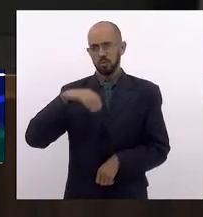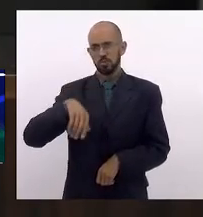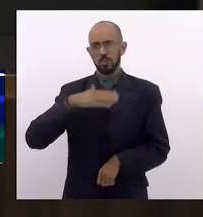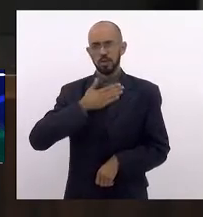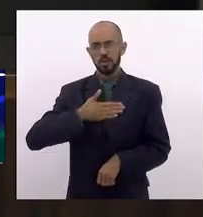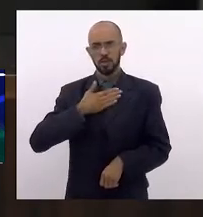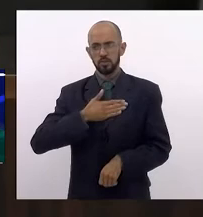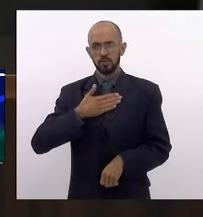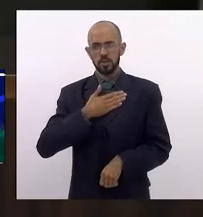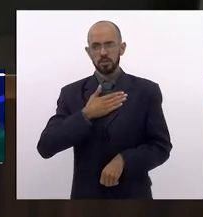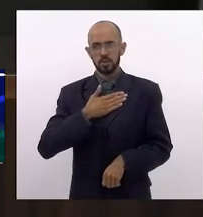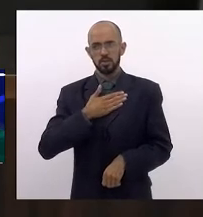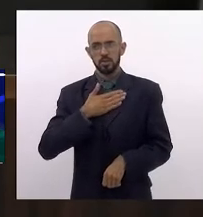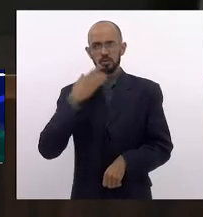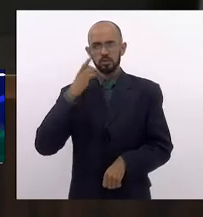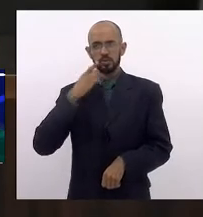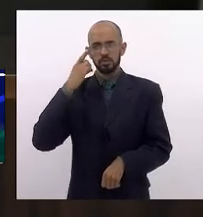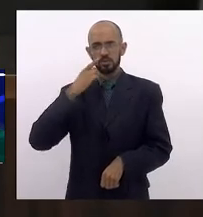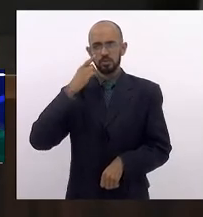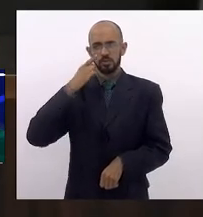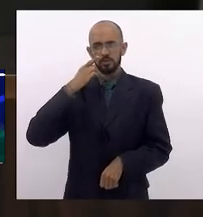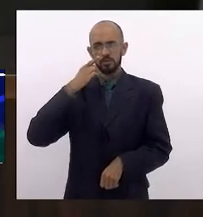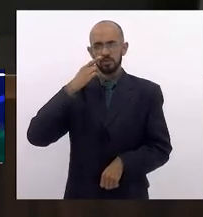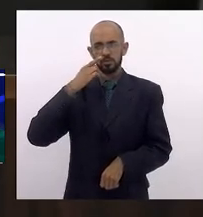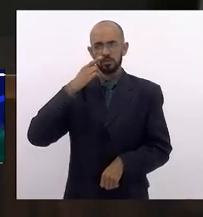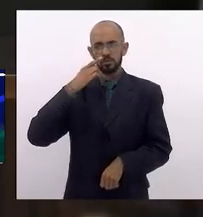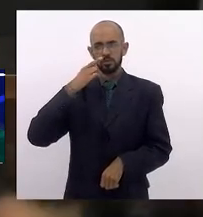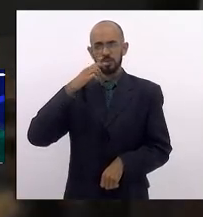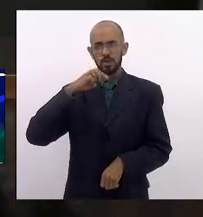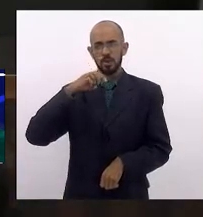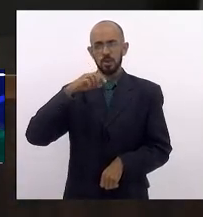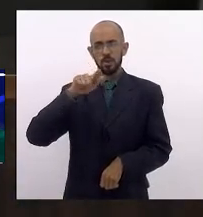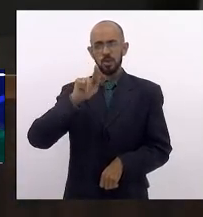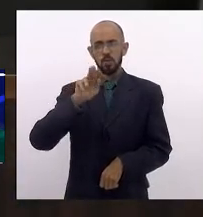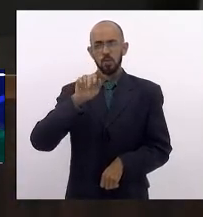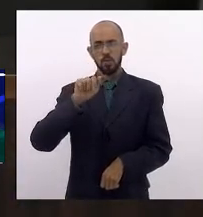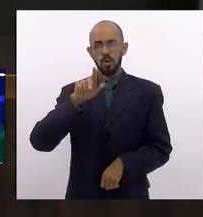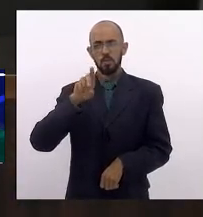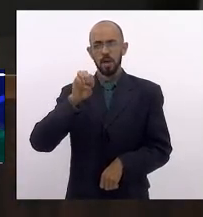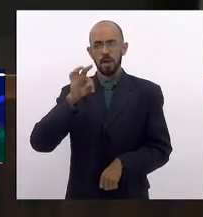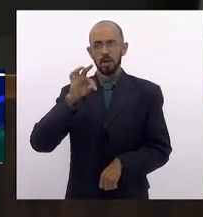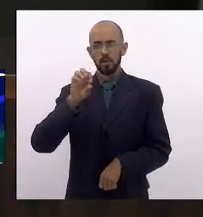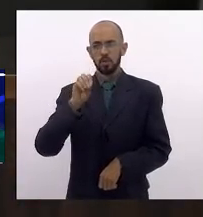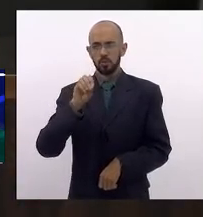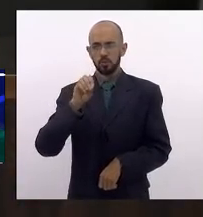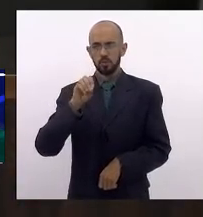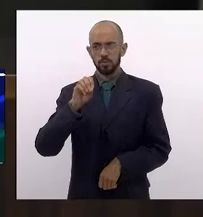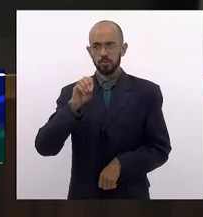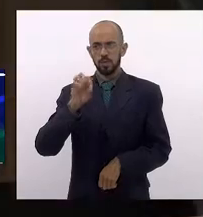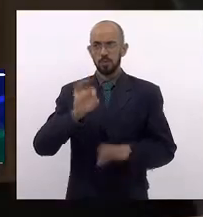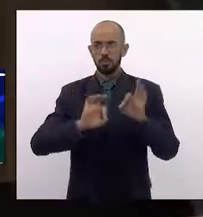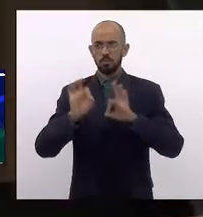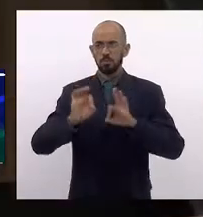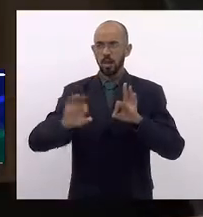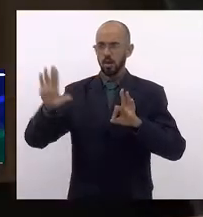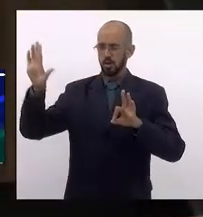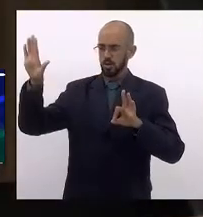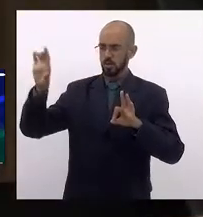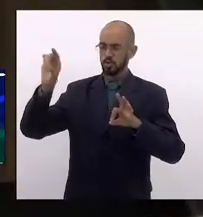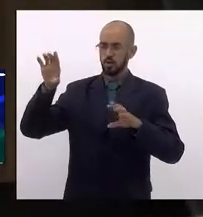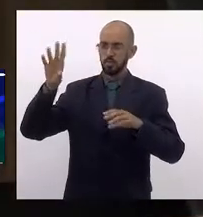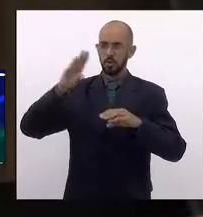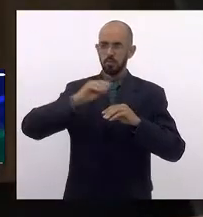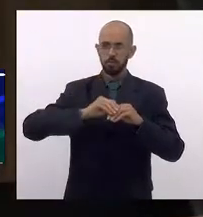grata satisfação deputador Márcio Alberto Presidente pela ordem apenas para acrescentar